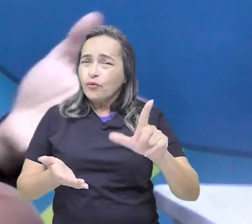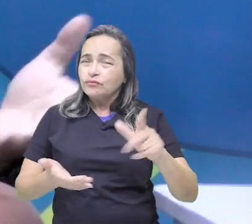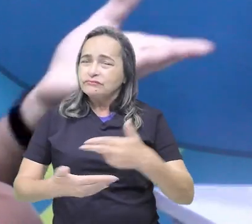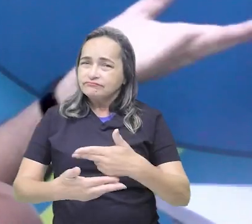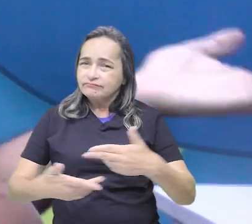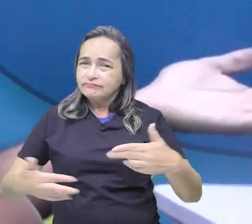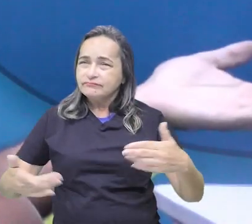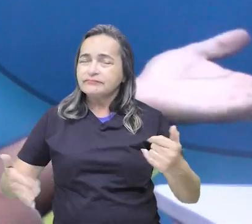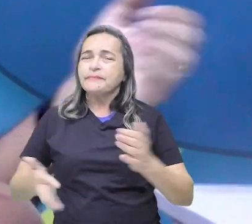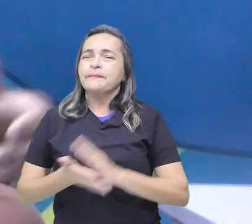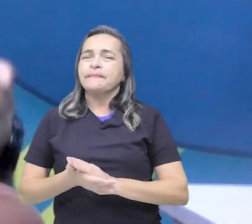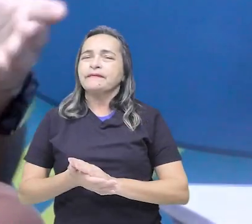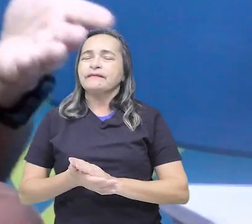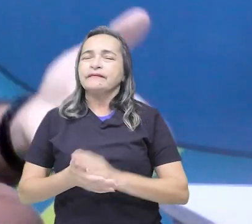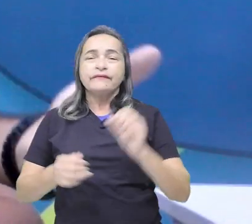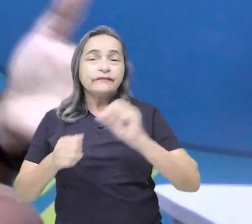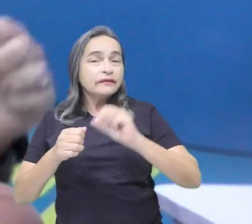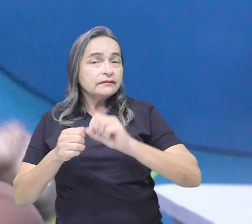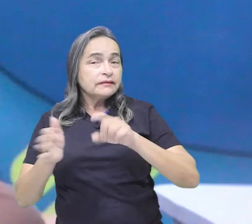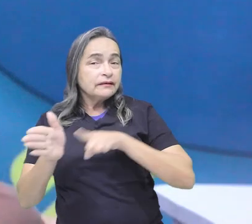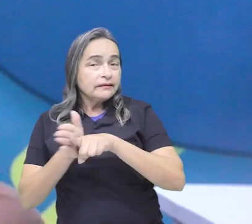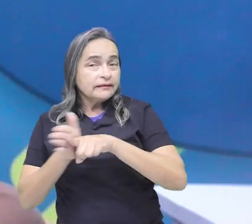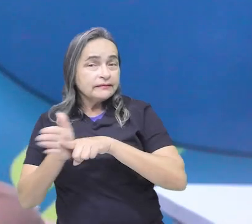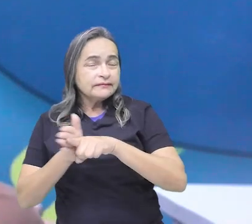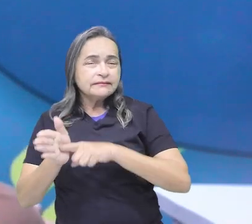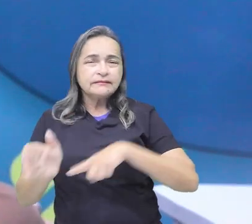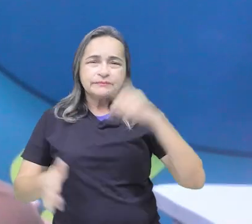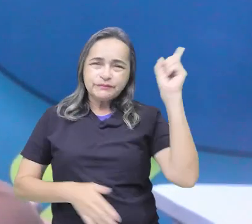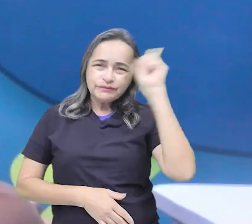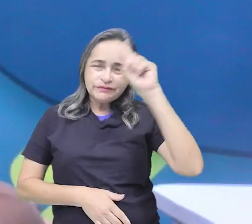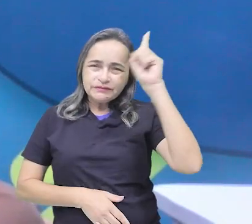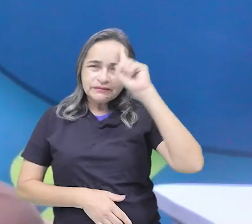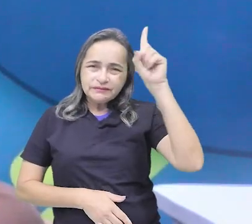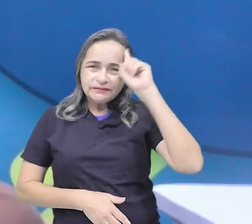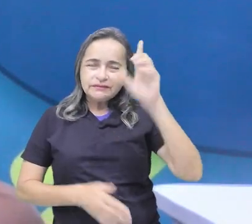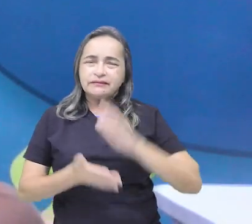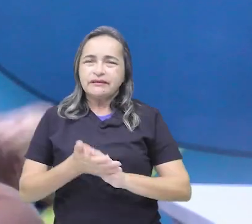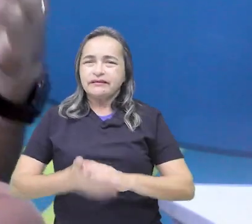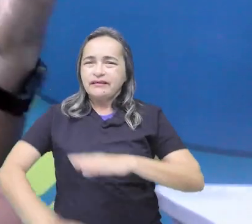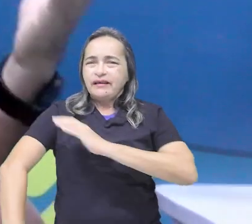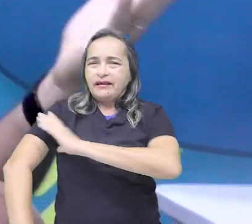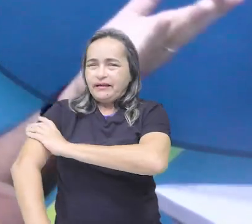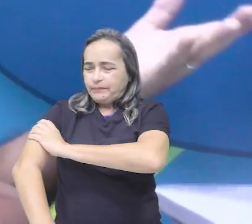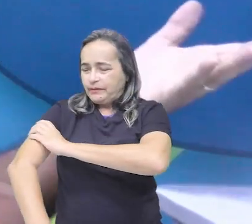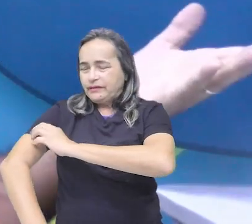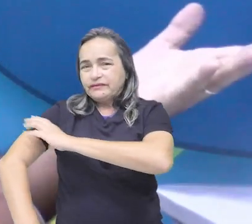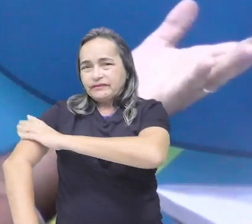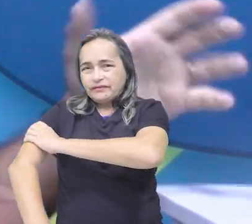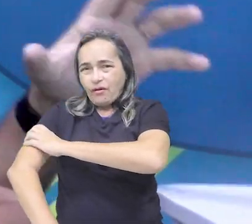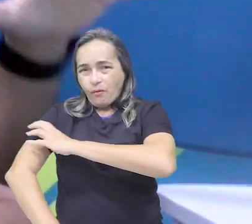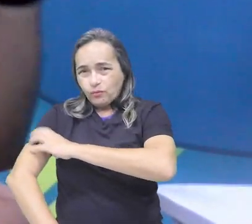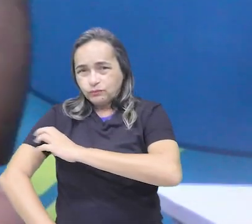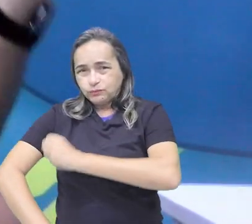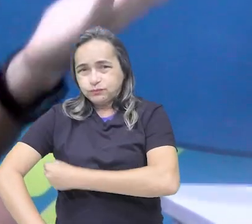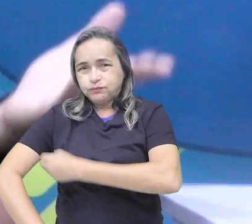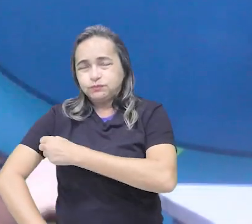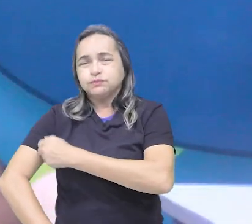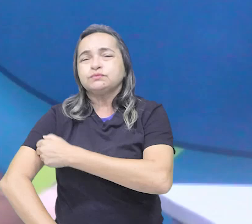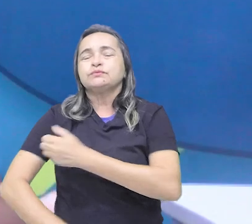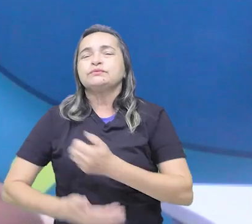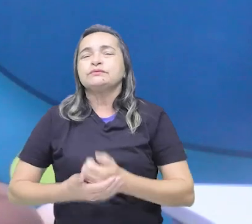precisa fazer exames de rotina, de aferir sua pressão, sua glicemia, saber como é que está, colocar seus exames em dias, e nada